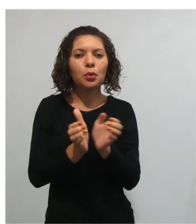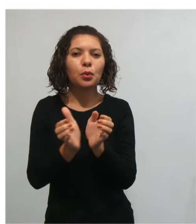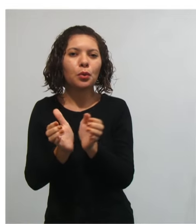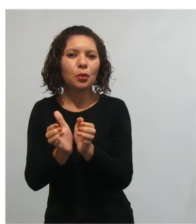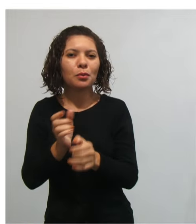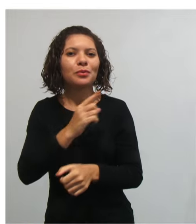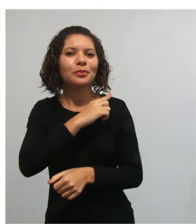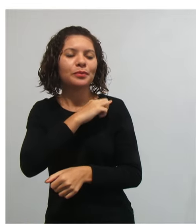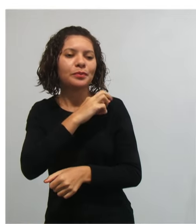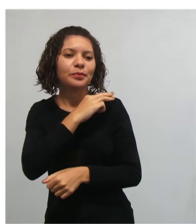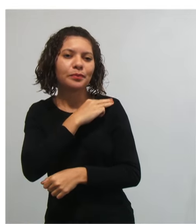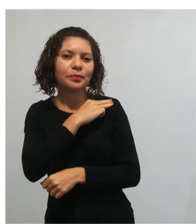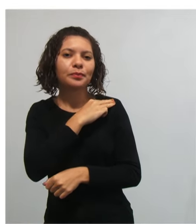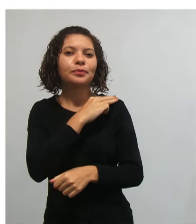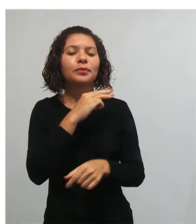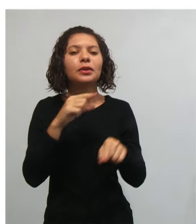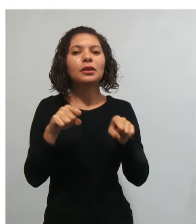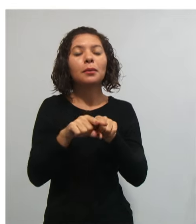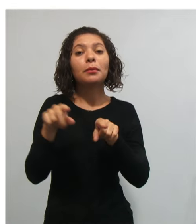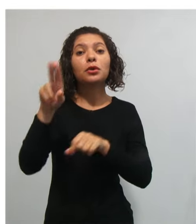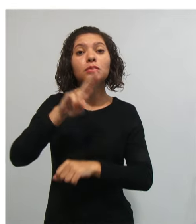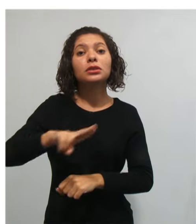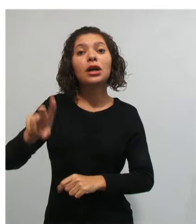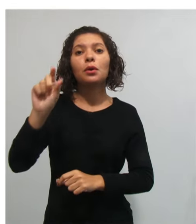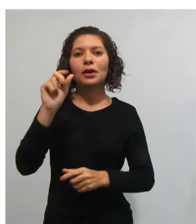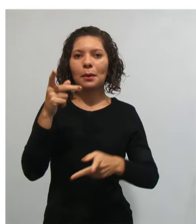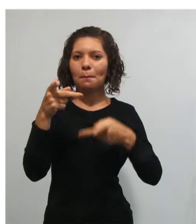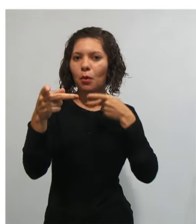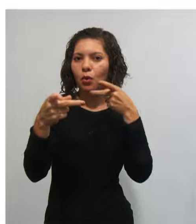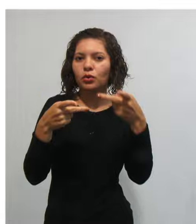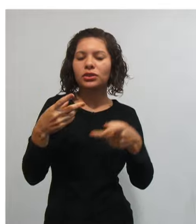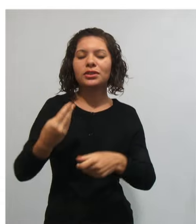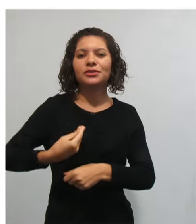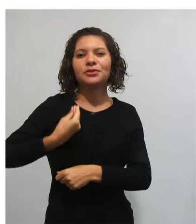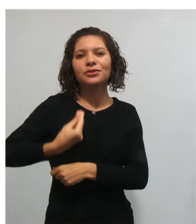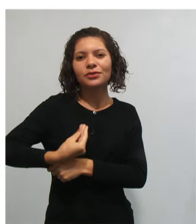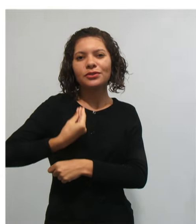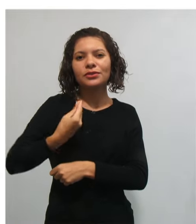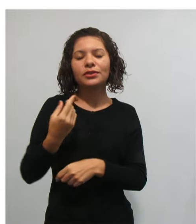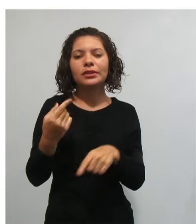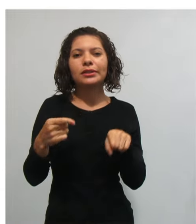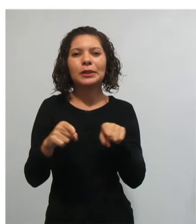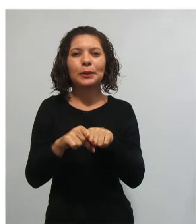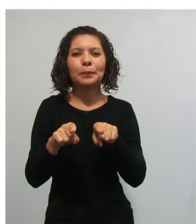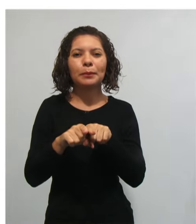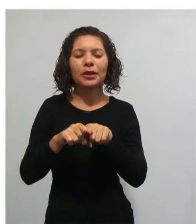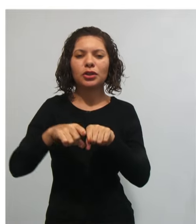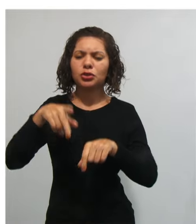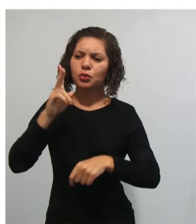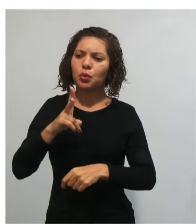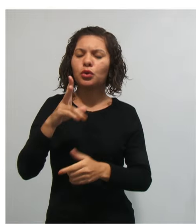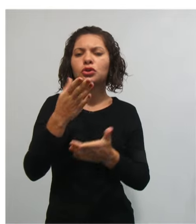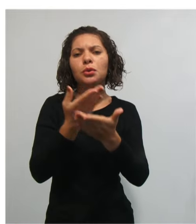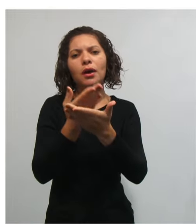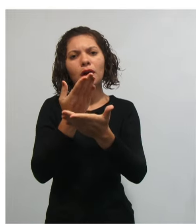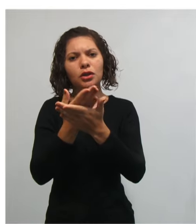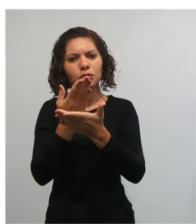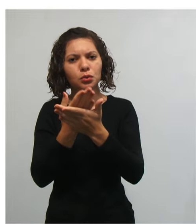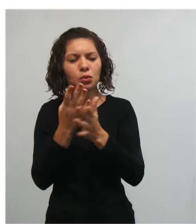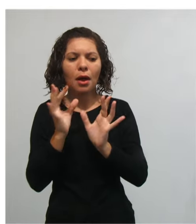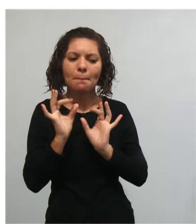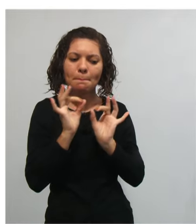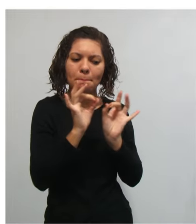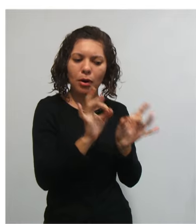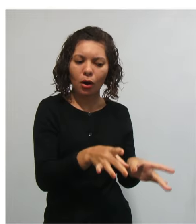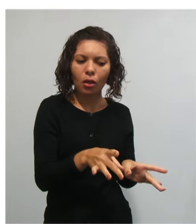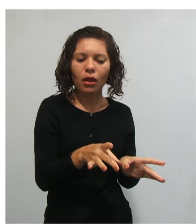de juventudes que compõe esse esse grupo social que é o ensino médio trabalhar com projetos de vida com